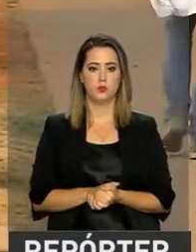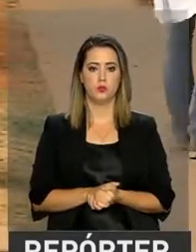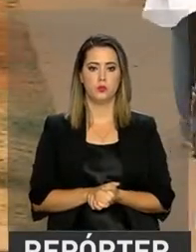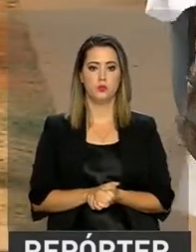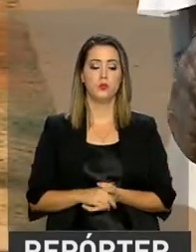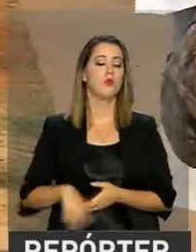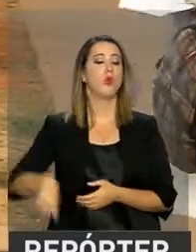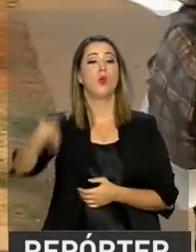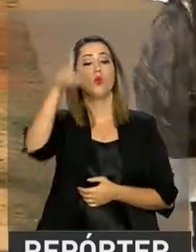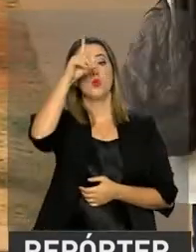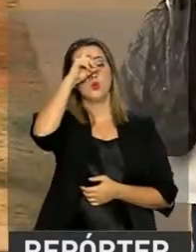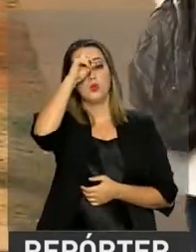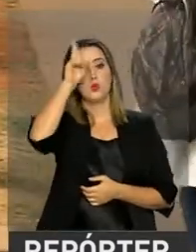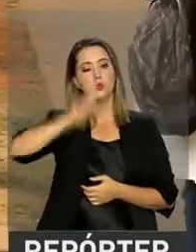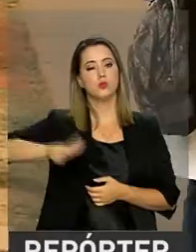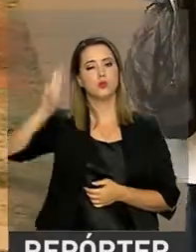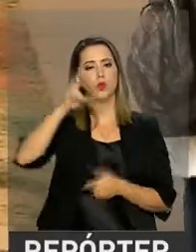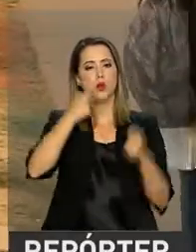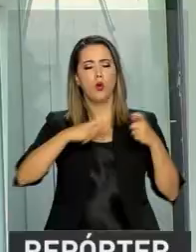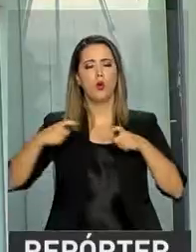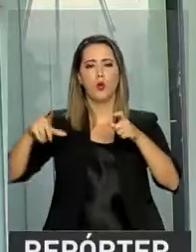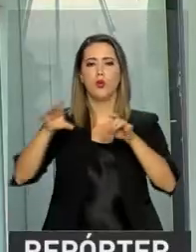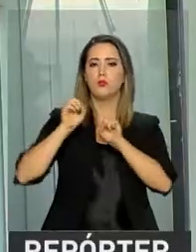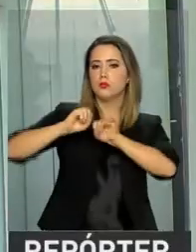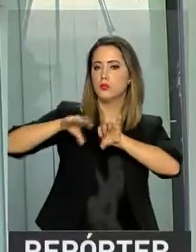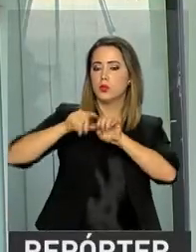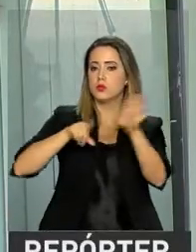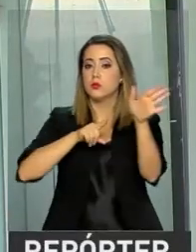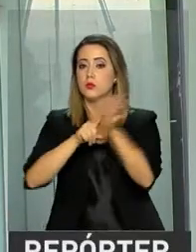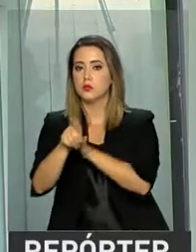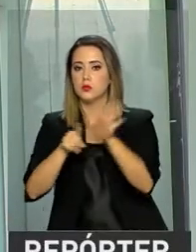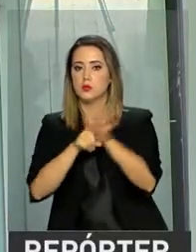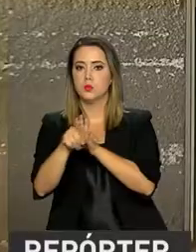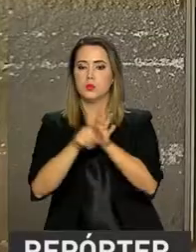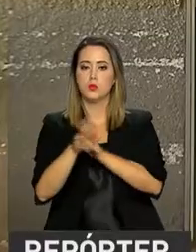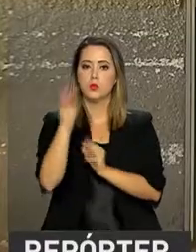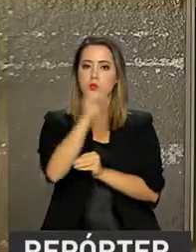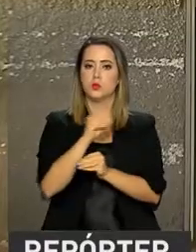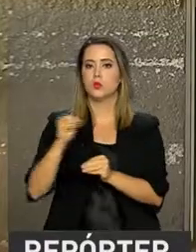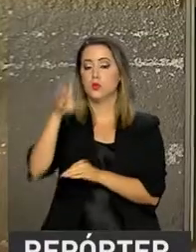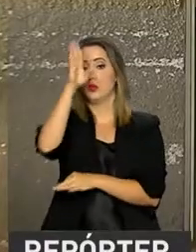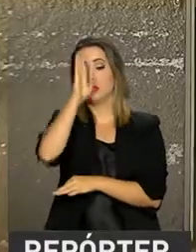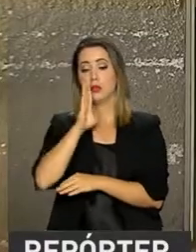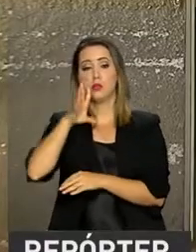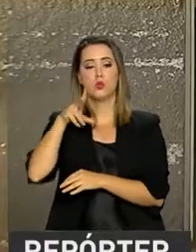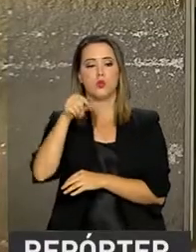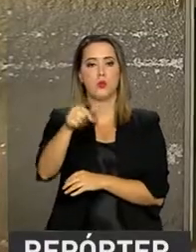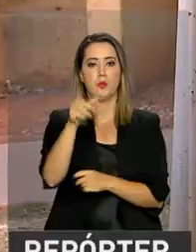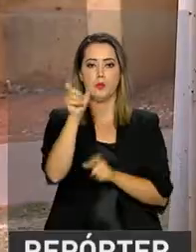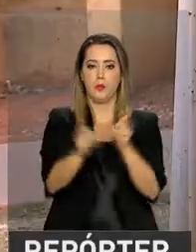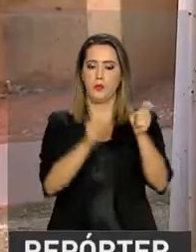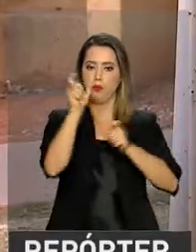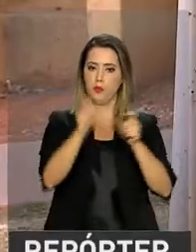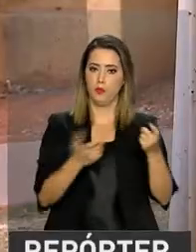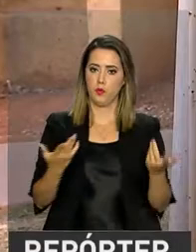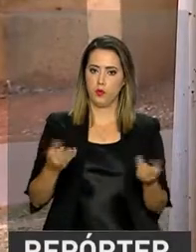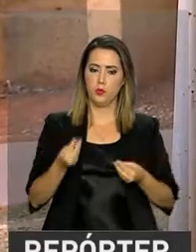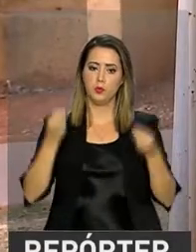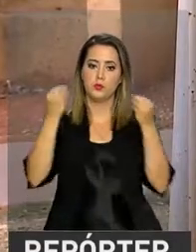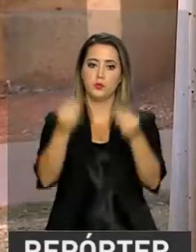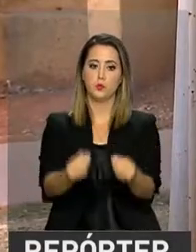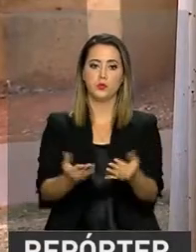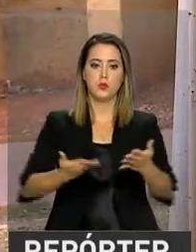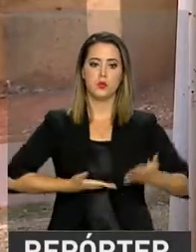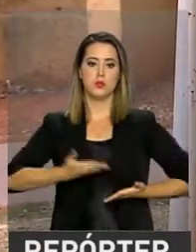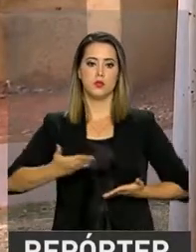hospitais universitários são espaço para o ensino, a pesquisa e o atendimento gratuito a toda a população. Para garantir